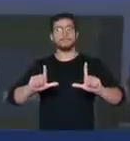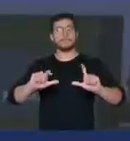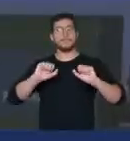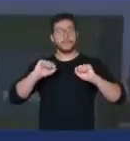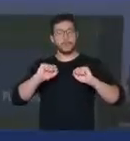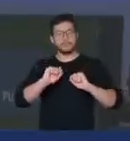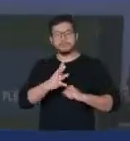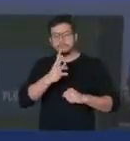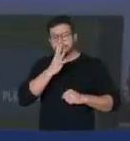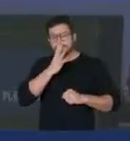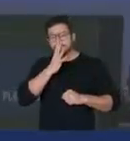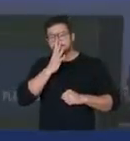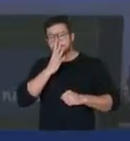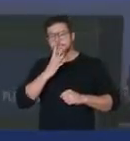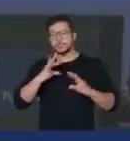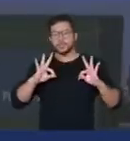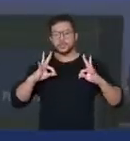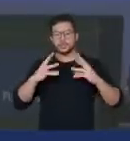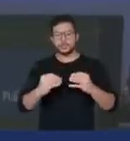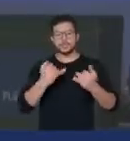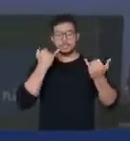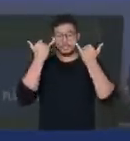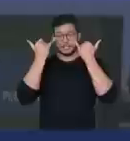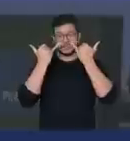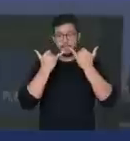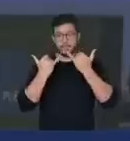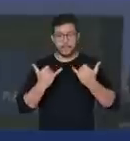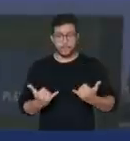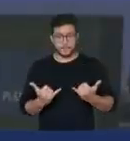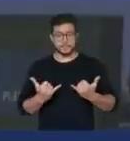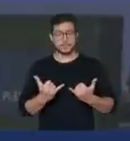ter acesso à agência Câmara de Notícias em